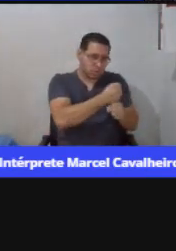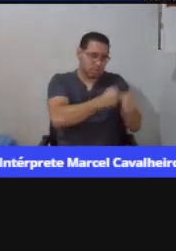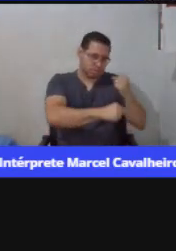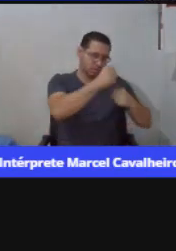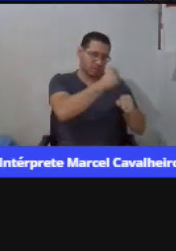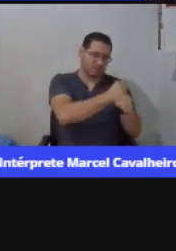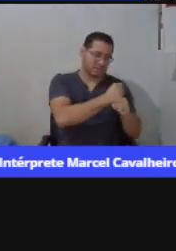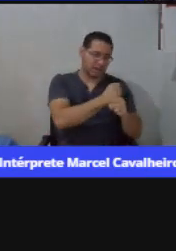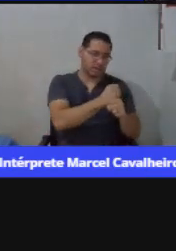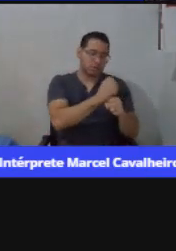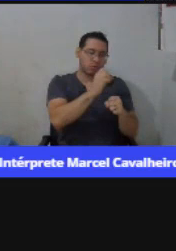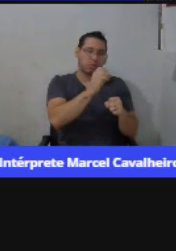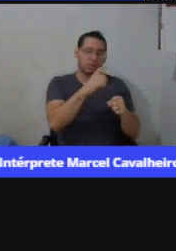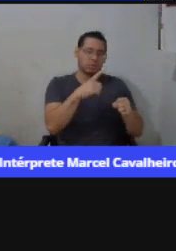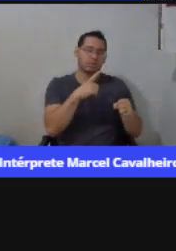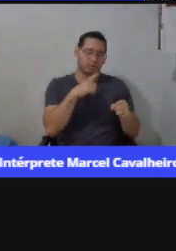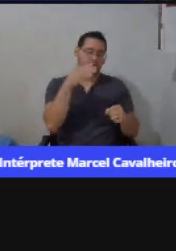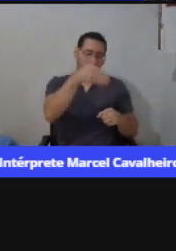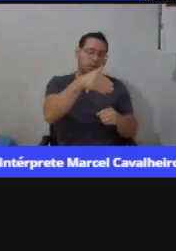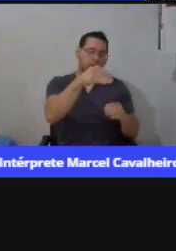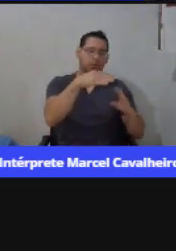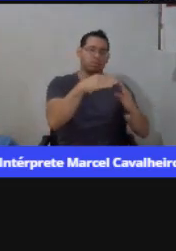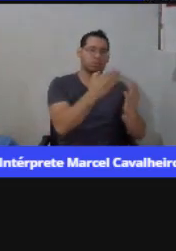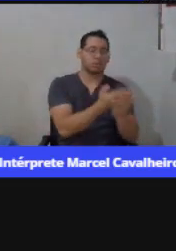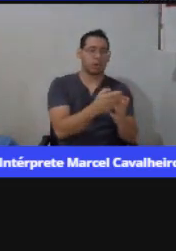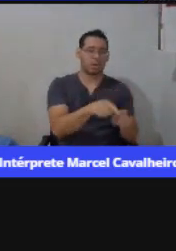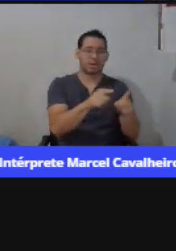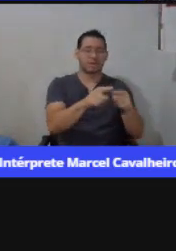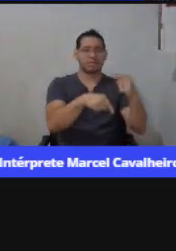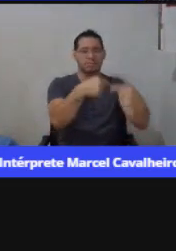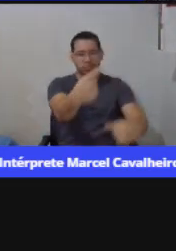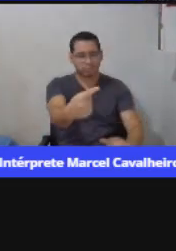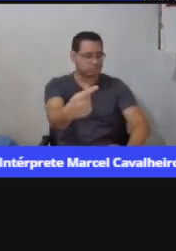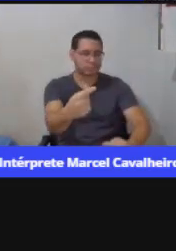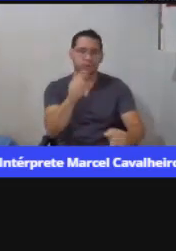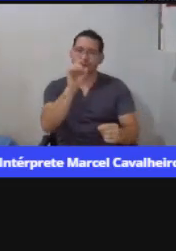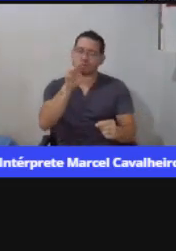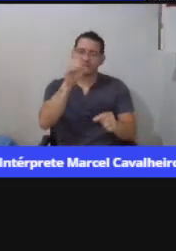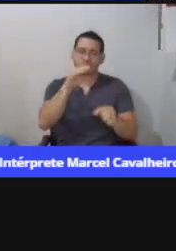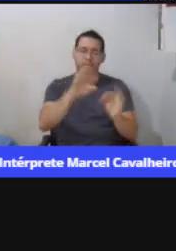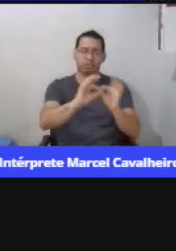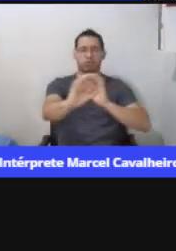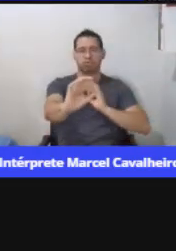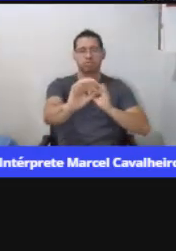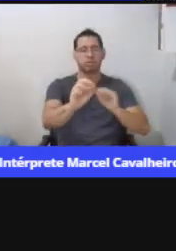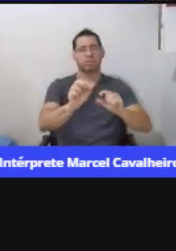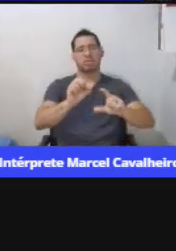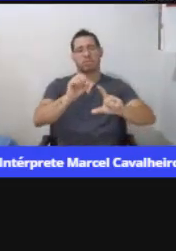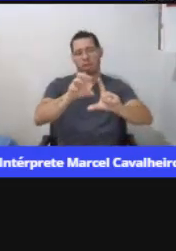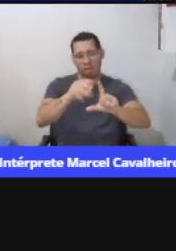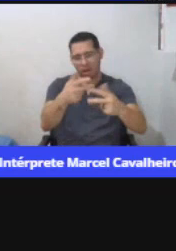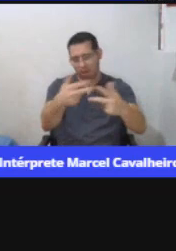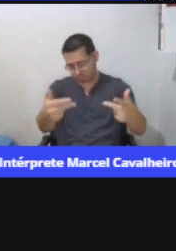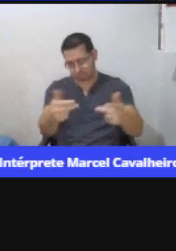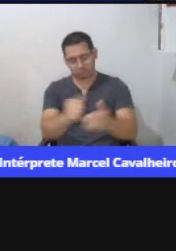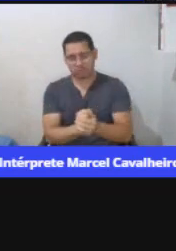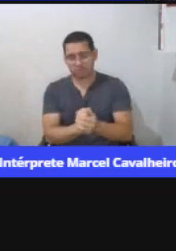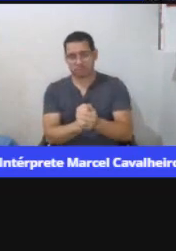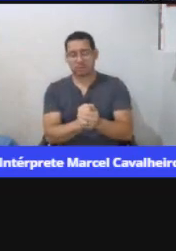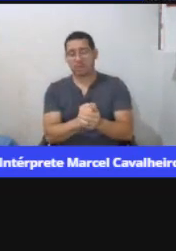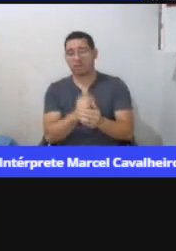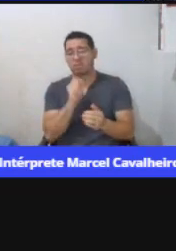remoto, então a gente tem essa preocupação com relação ao que o aluno vem trazendo de conhecimento,